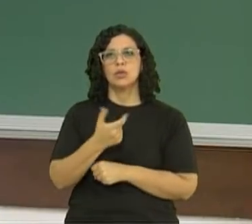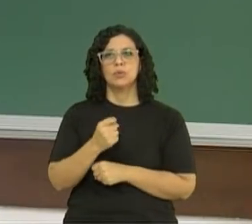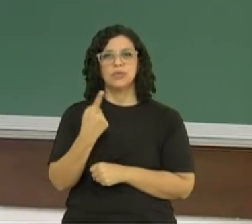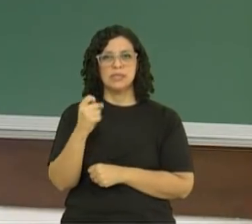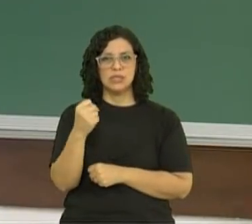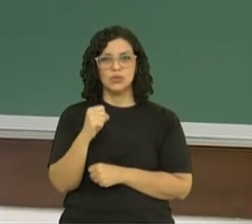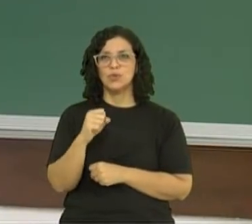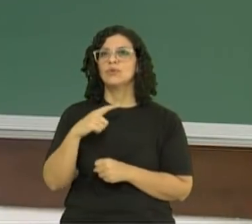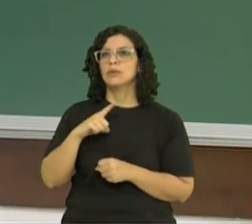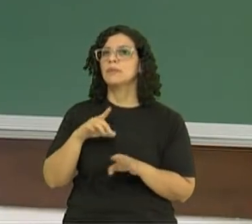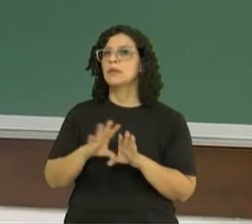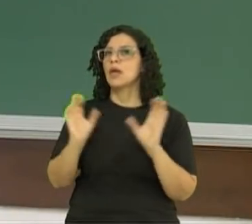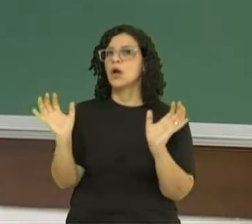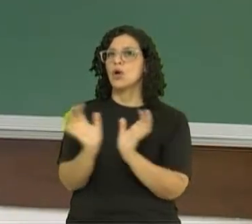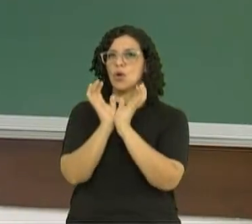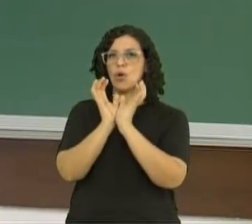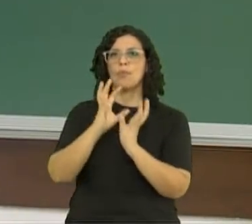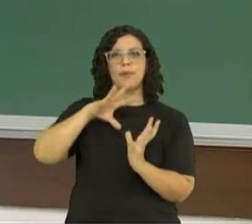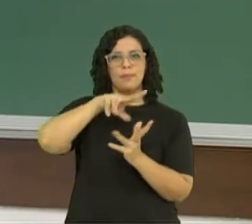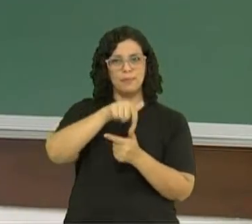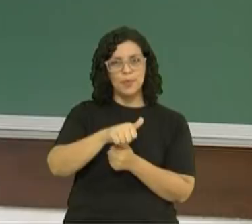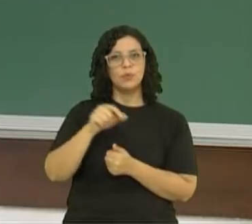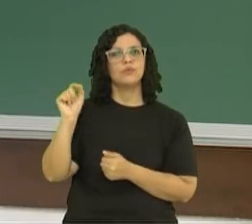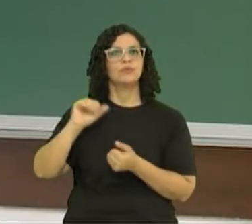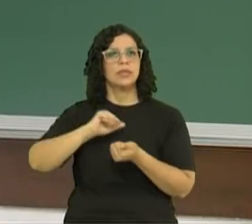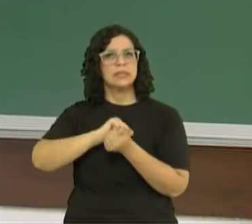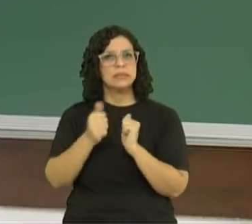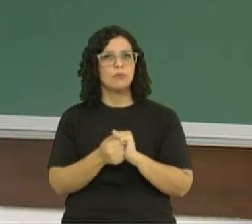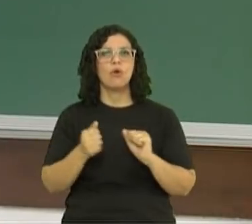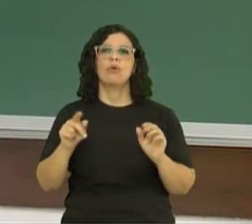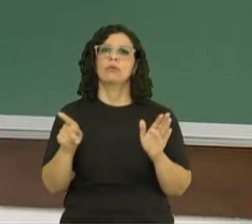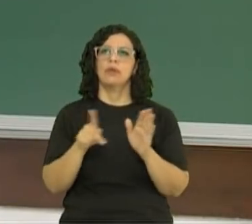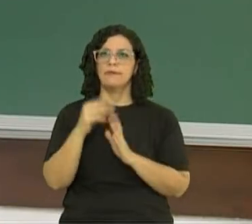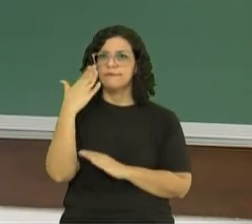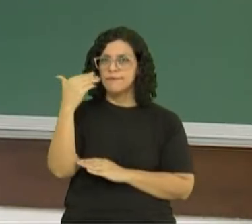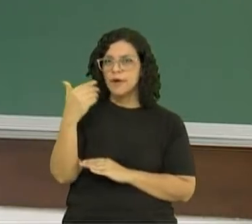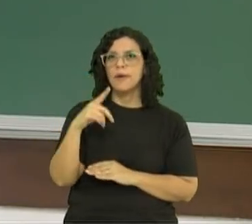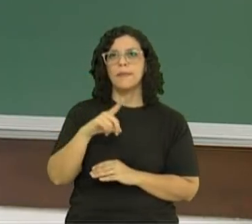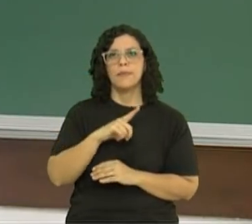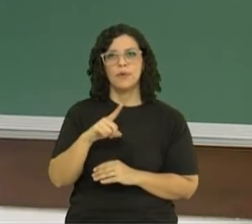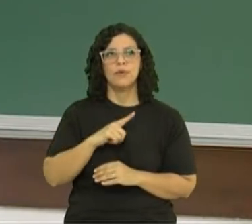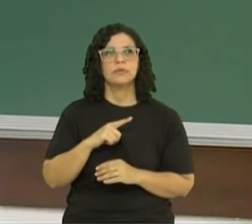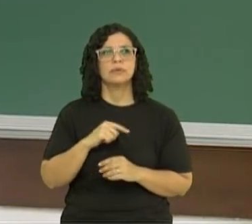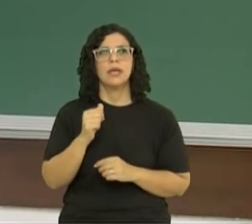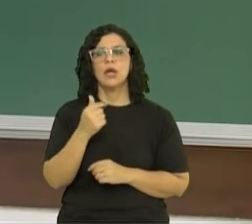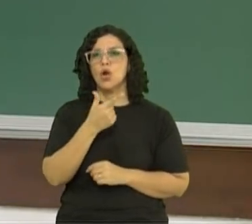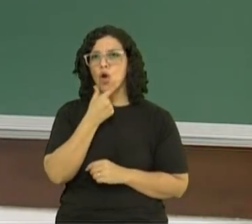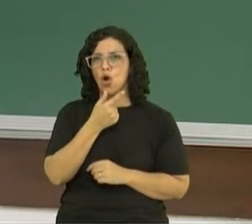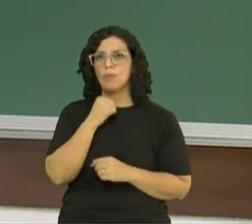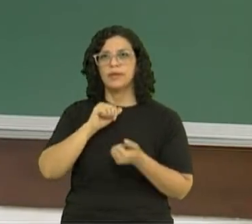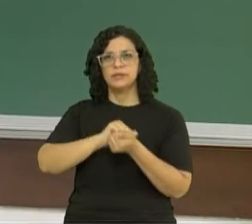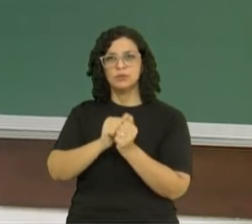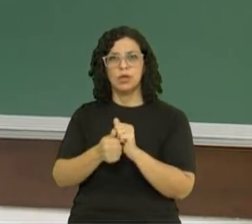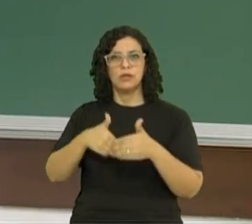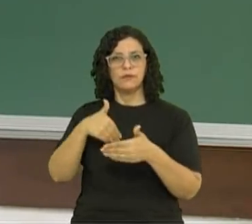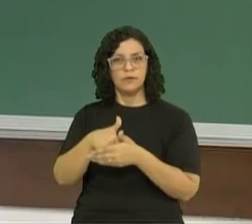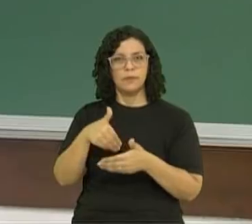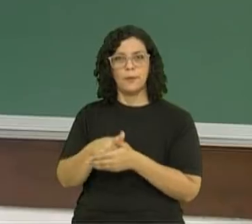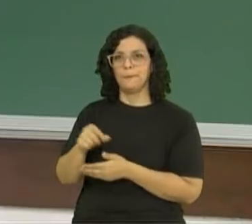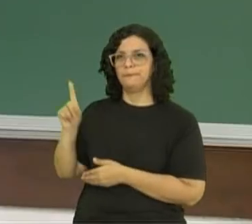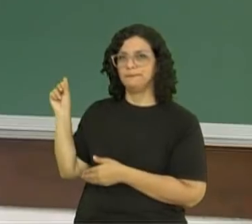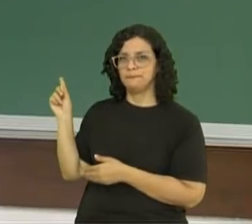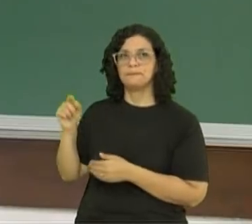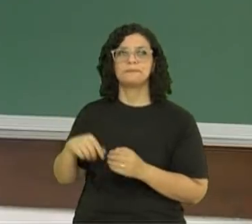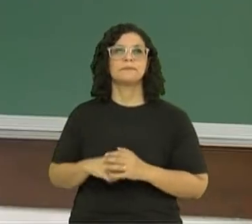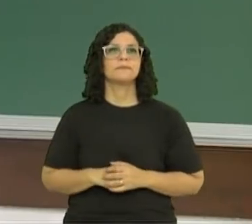é um exemplo de um cenário de grande evento esportivo, né? Então final da Copa do Mundo masculina de futebol, né? Então temos a final do futebol